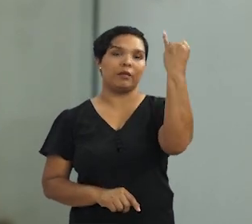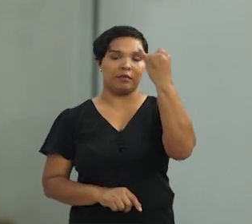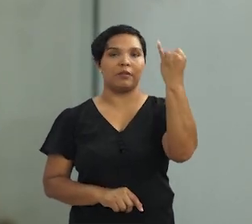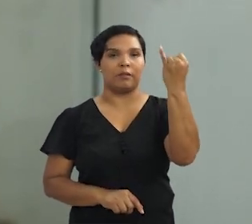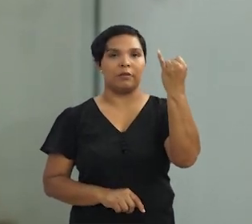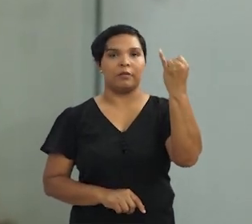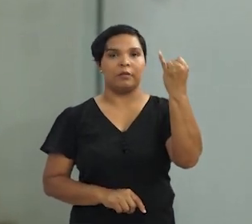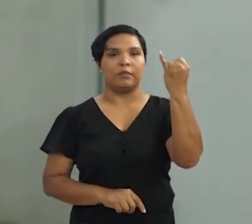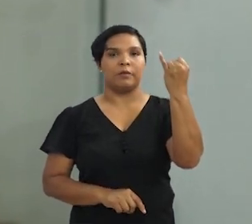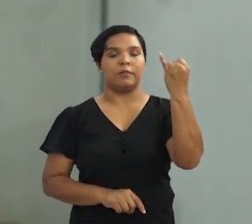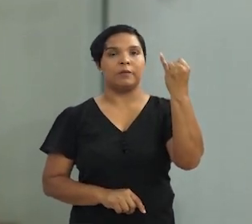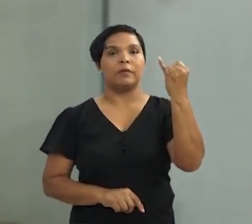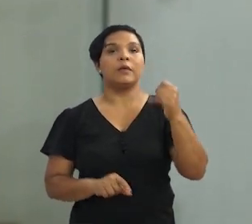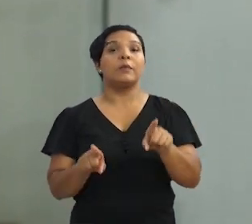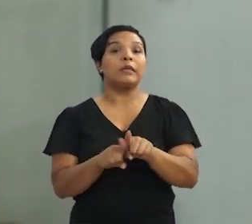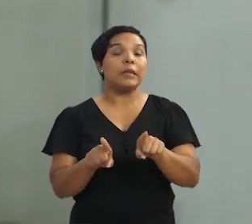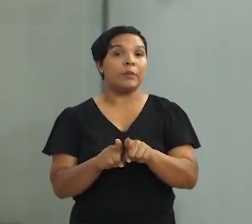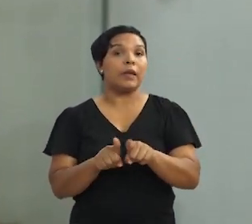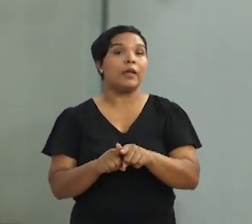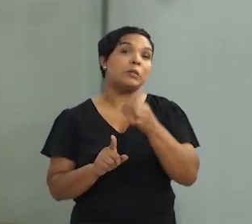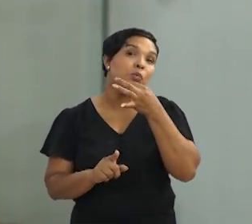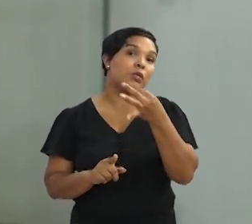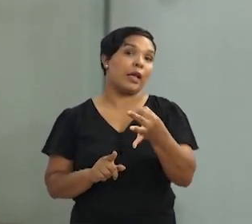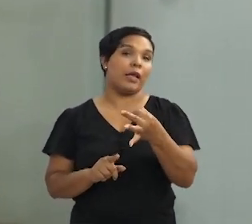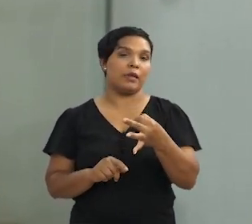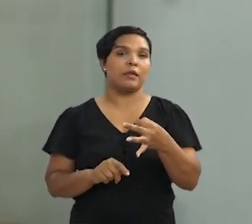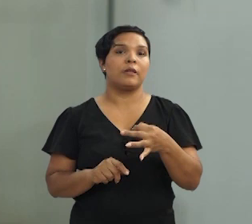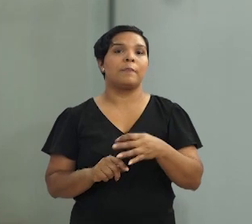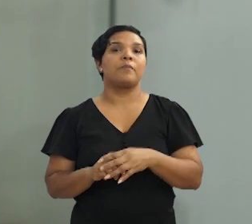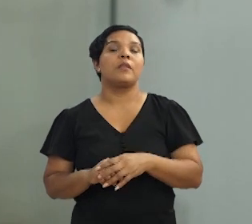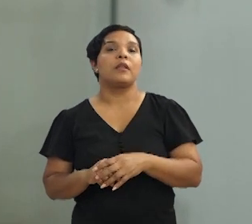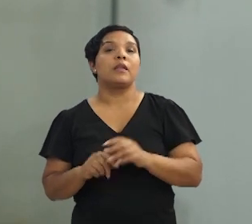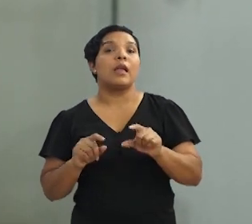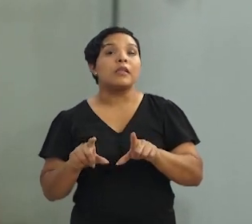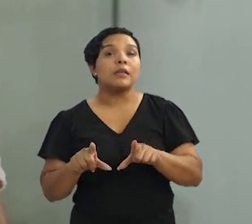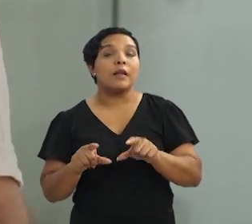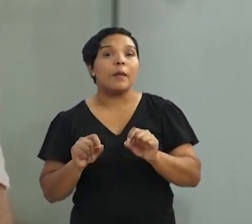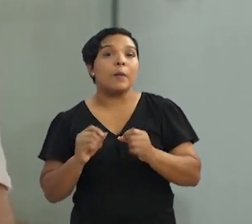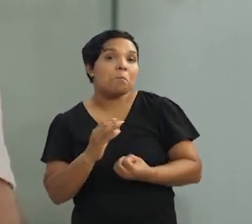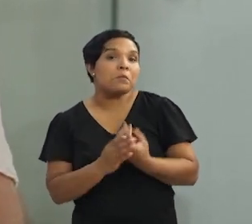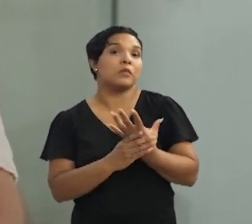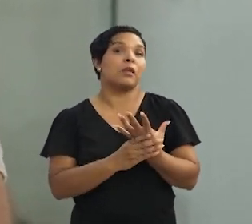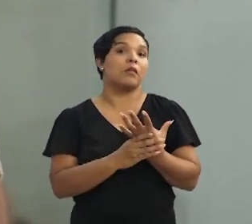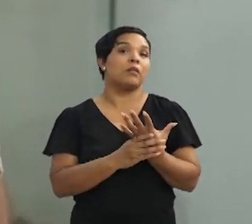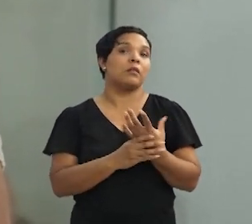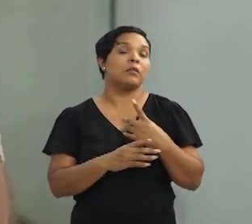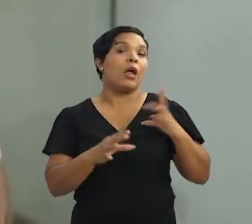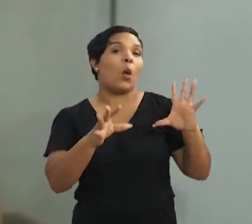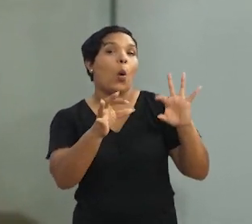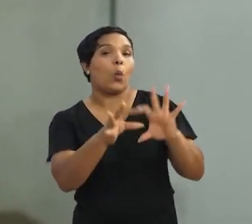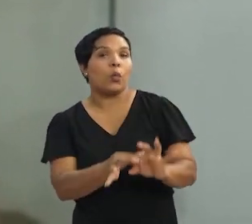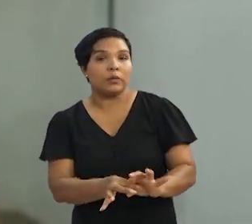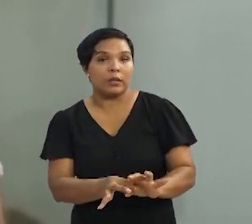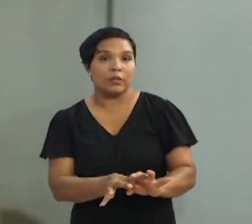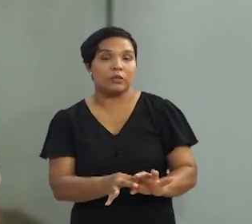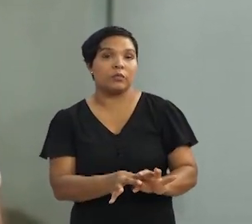importância enorme porque ele, inclusive, sugere que essa formação Aliança ela ainda estaria